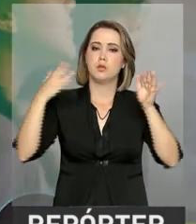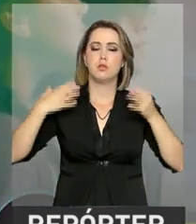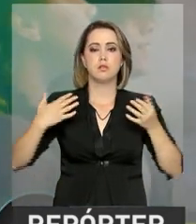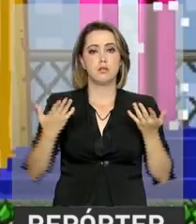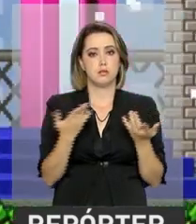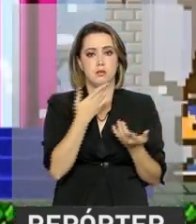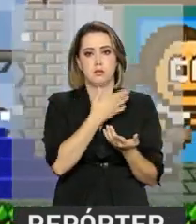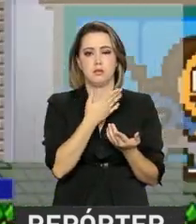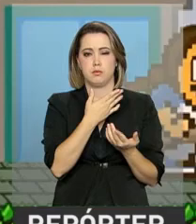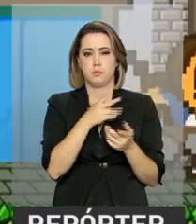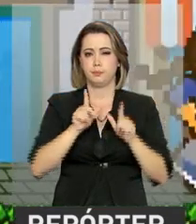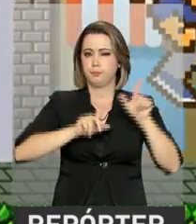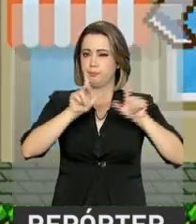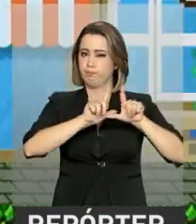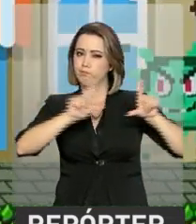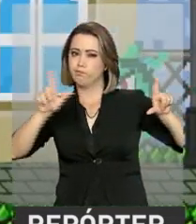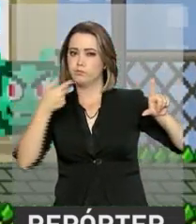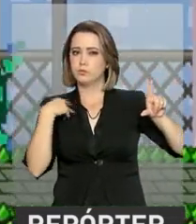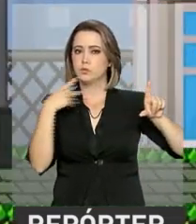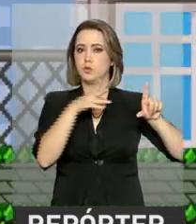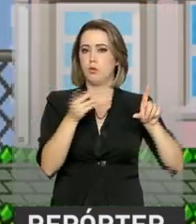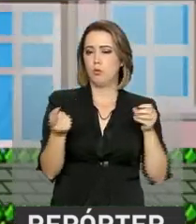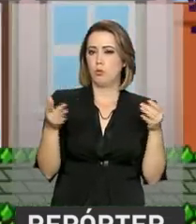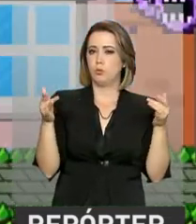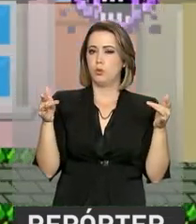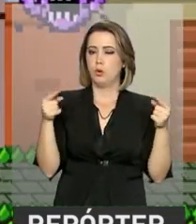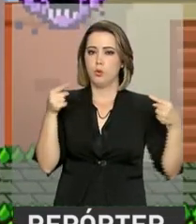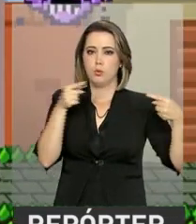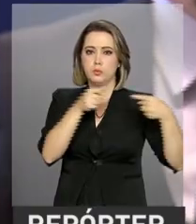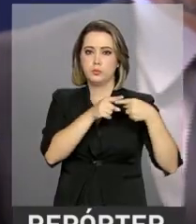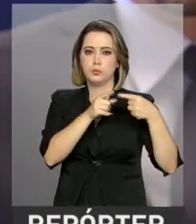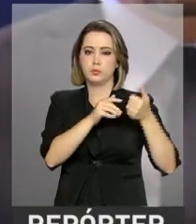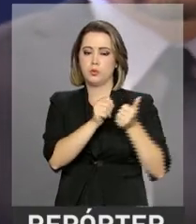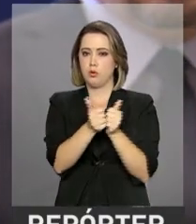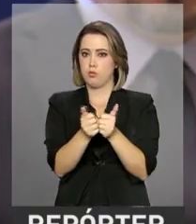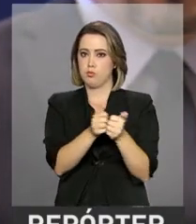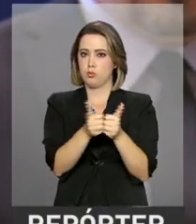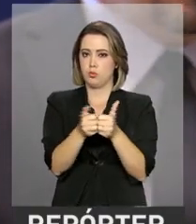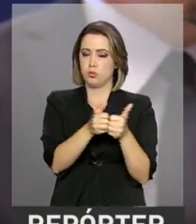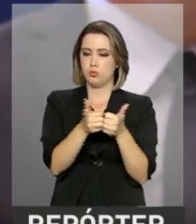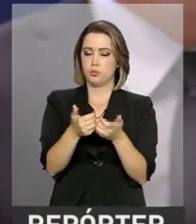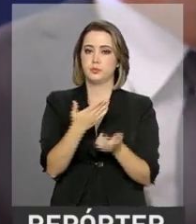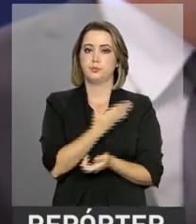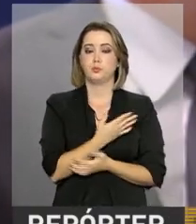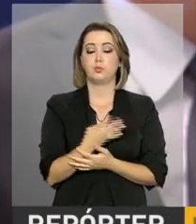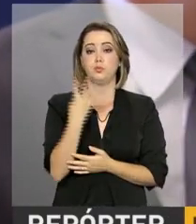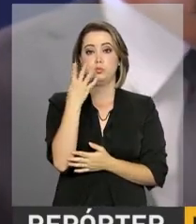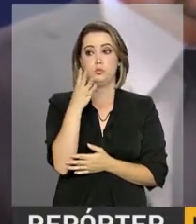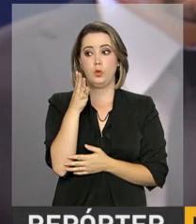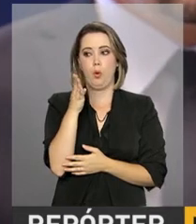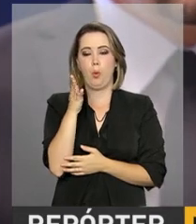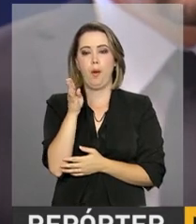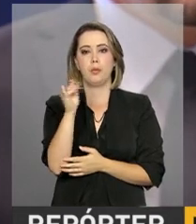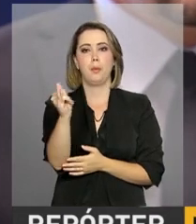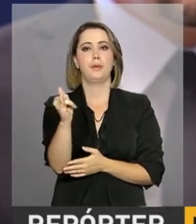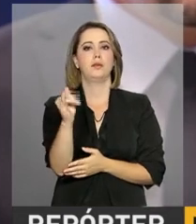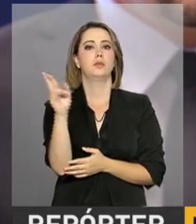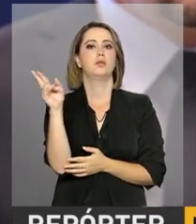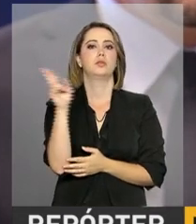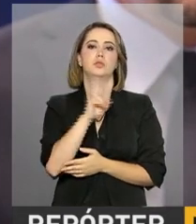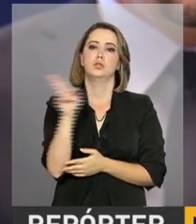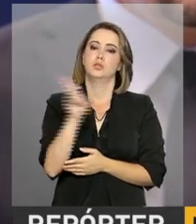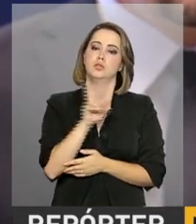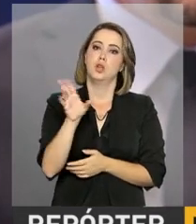campanha publicitária focada no universo dos jogos digitais. O Ministério da Saúde investe 4 bilhões por ano só no programa